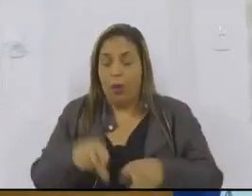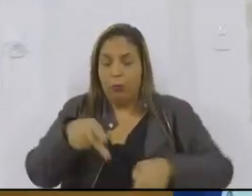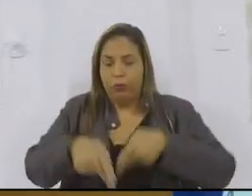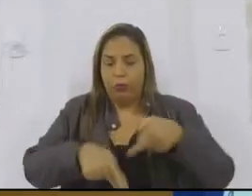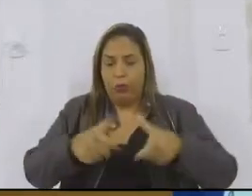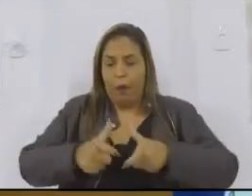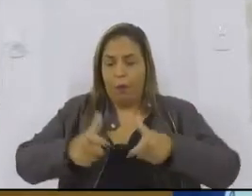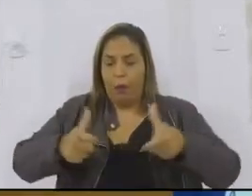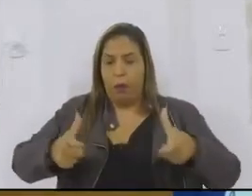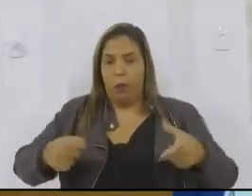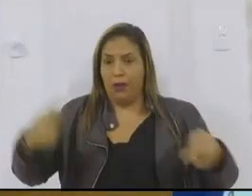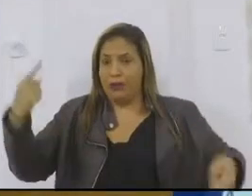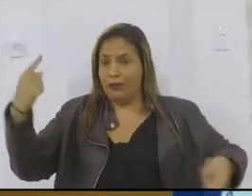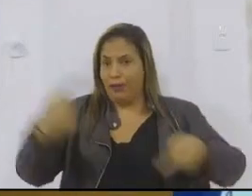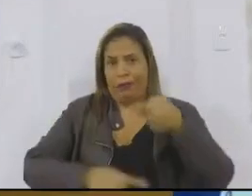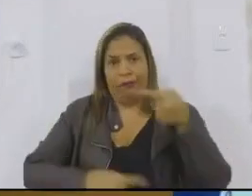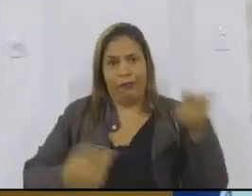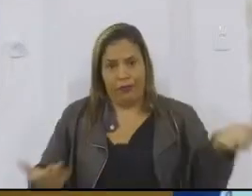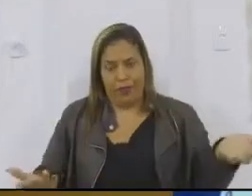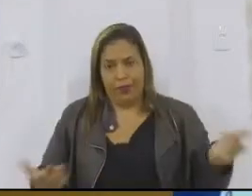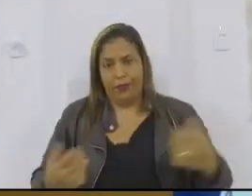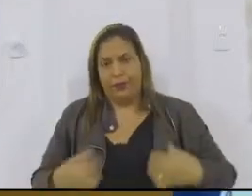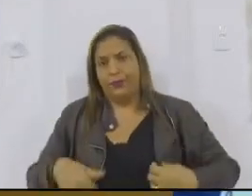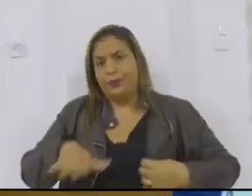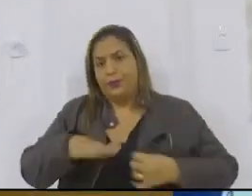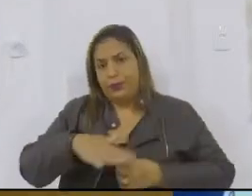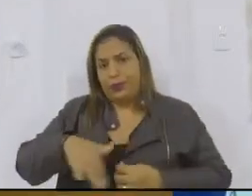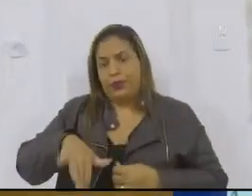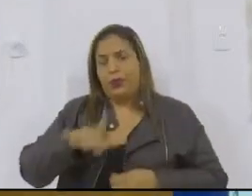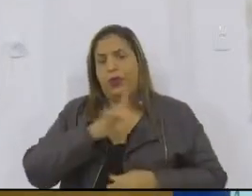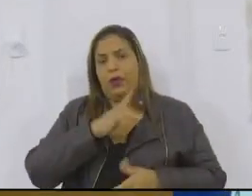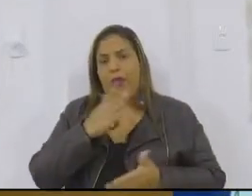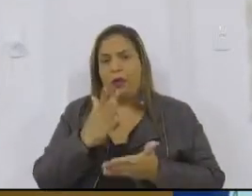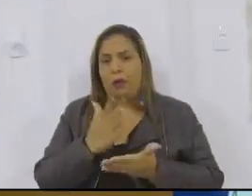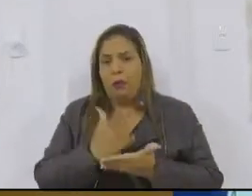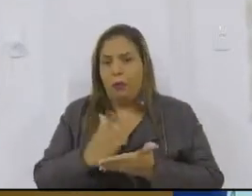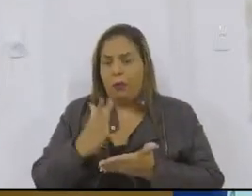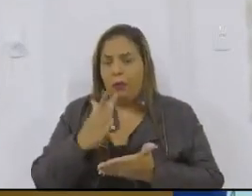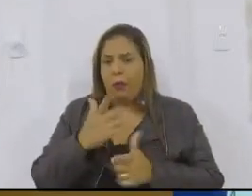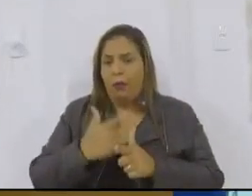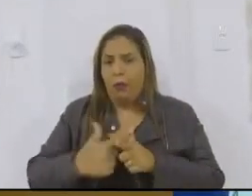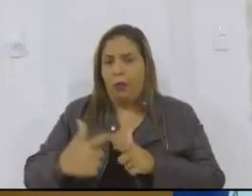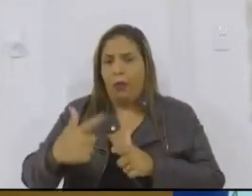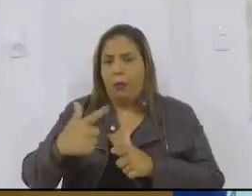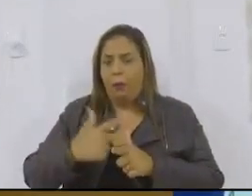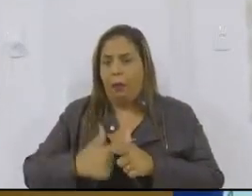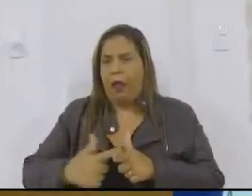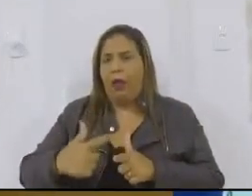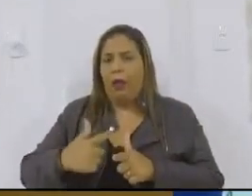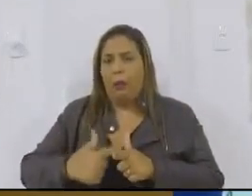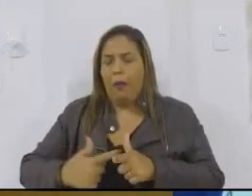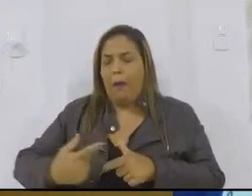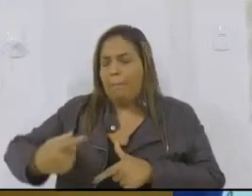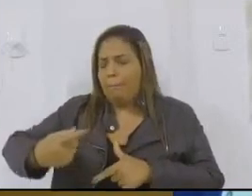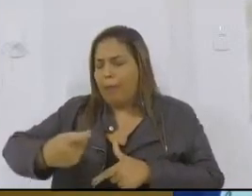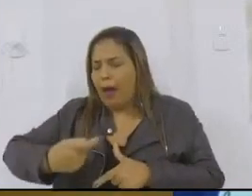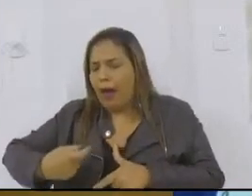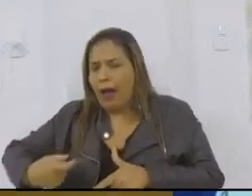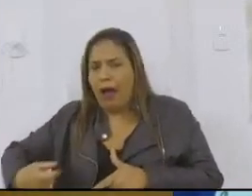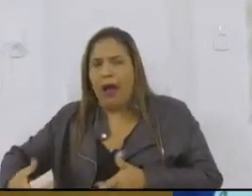muitos desafios. E a gente tem problema com assalto, enfim, é uma estrutura